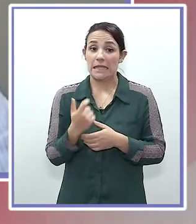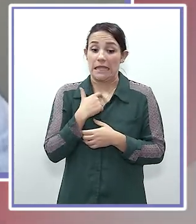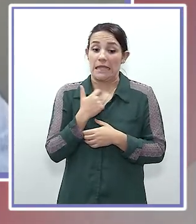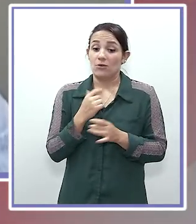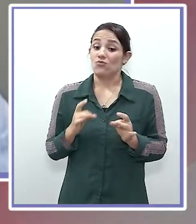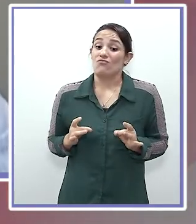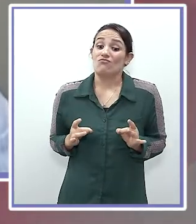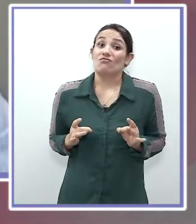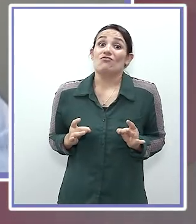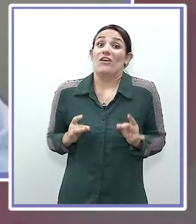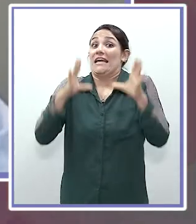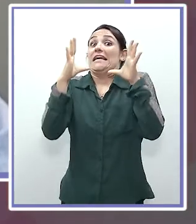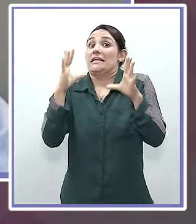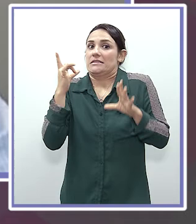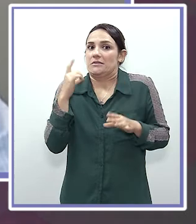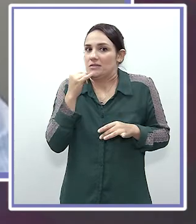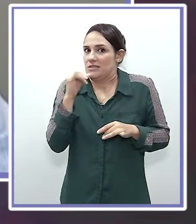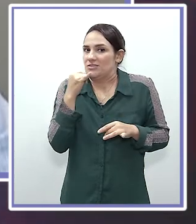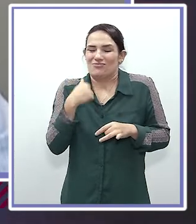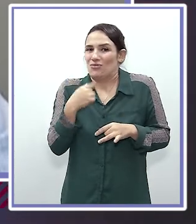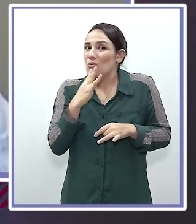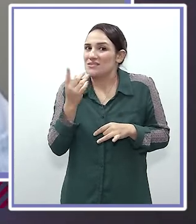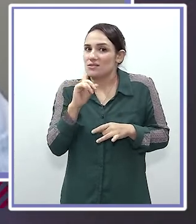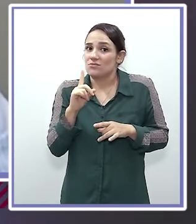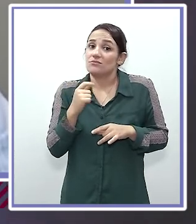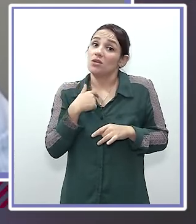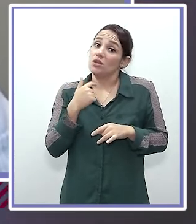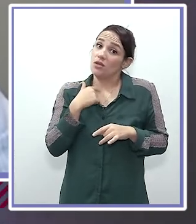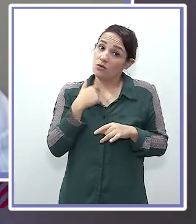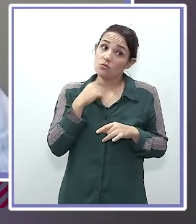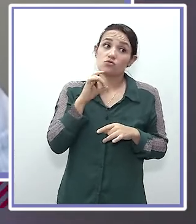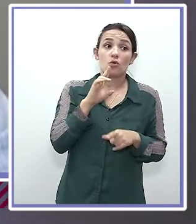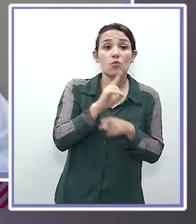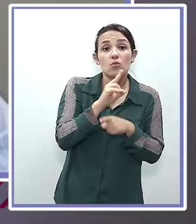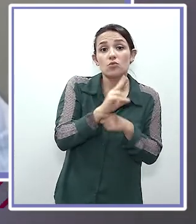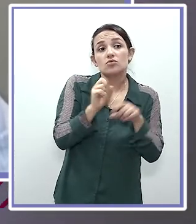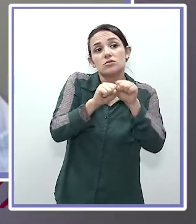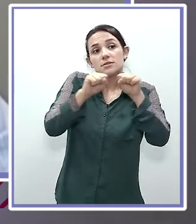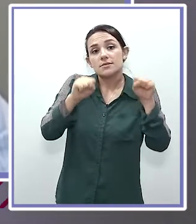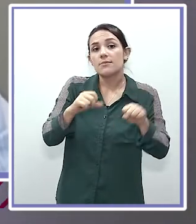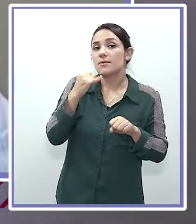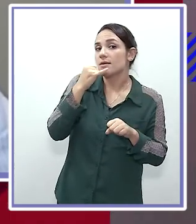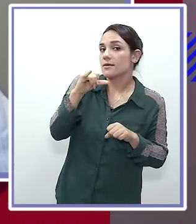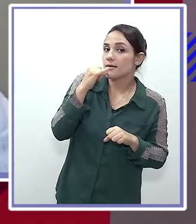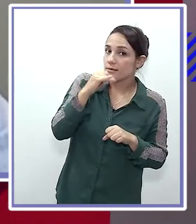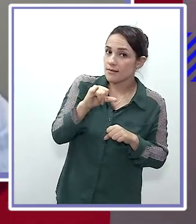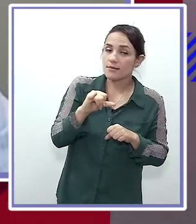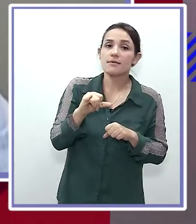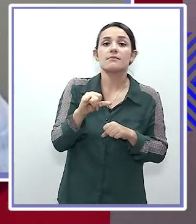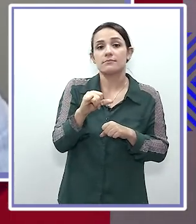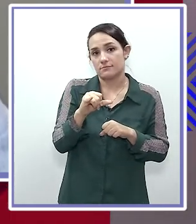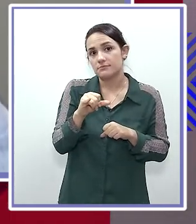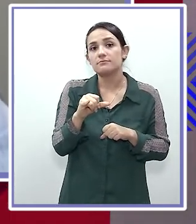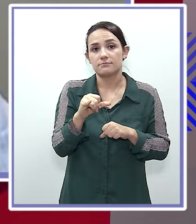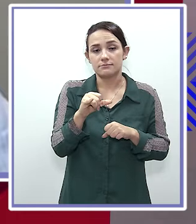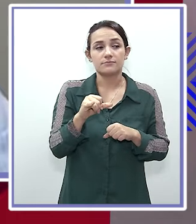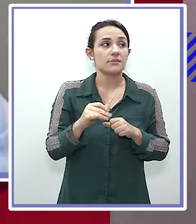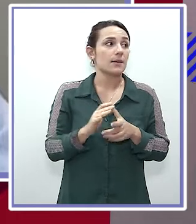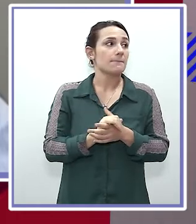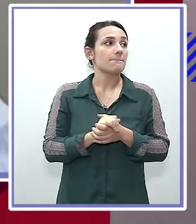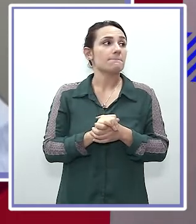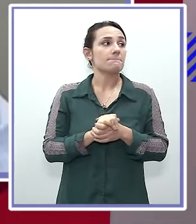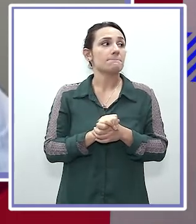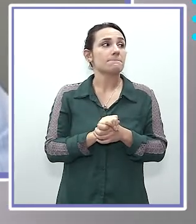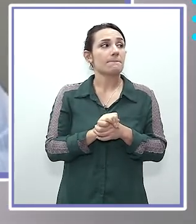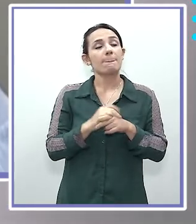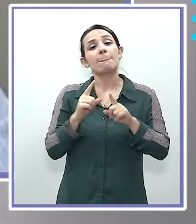com comercialização de energia e tudo mais, né? Eu trabalho mais com a proteção do sistema elétrico, eu conheço o sistema elétrico como um